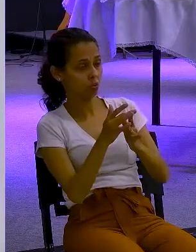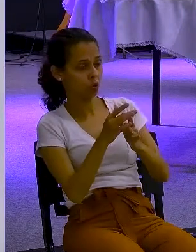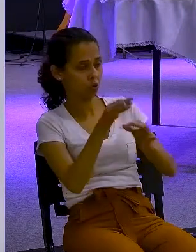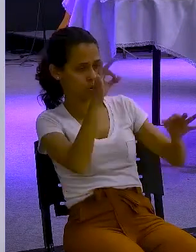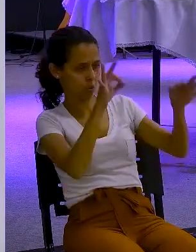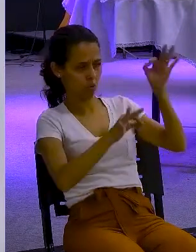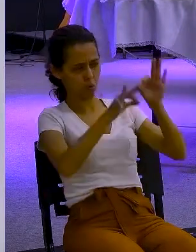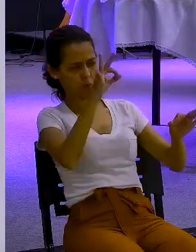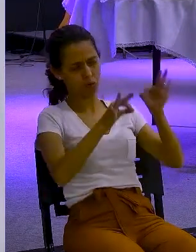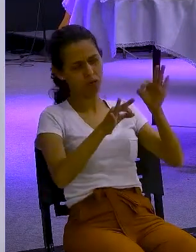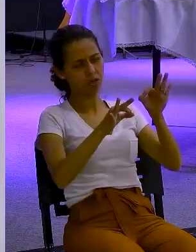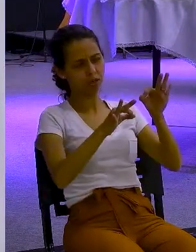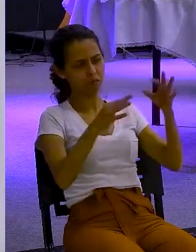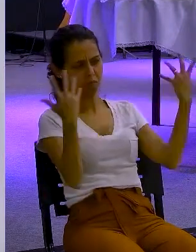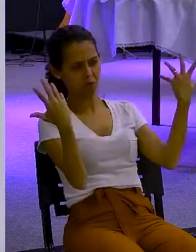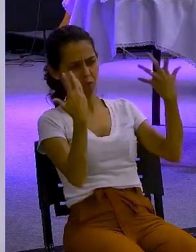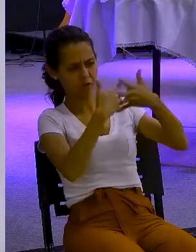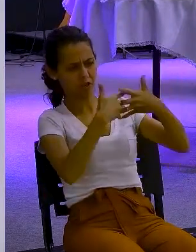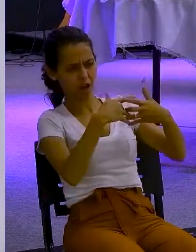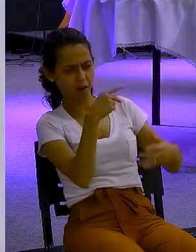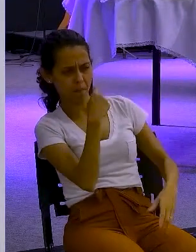confrontar o seu pecado.